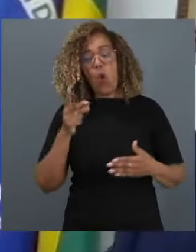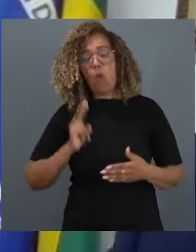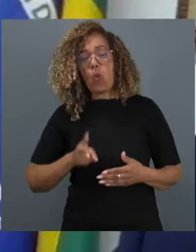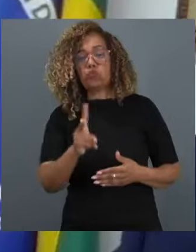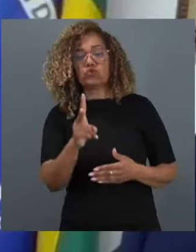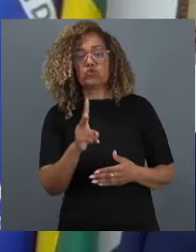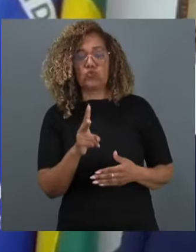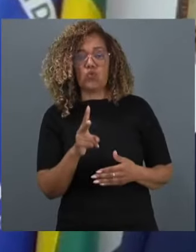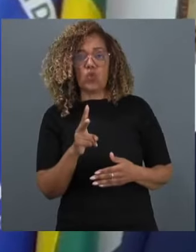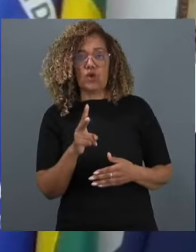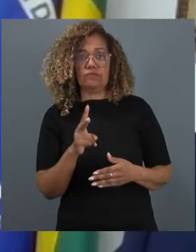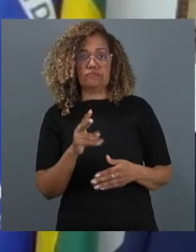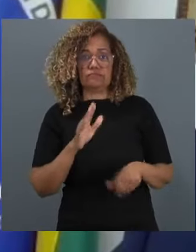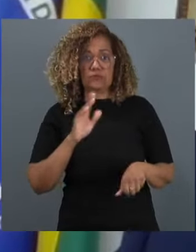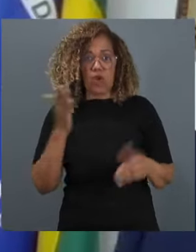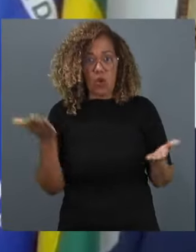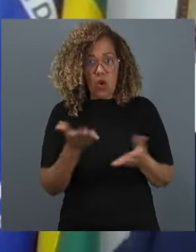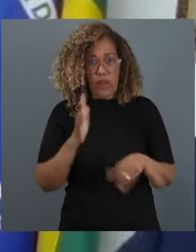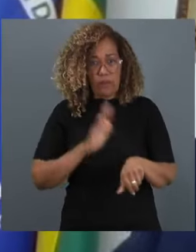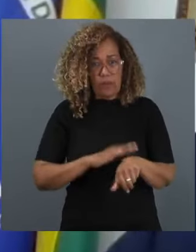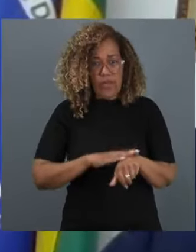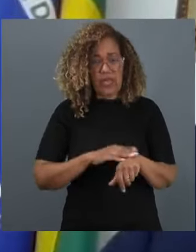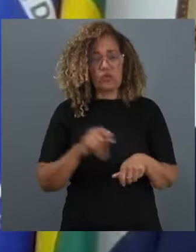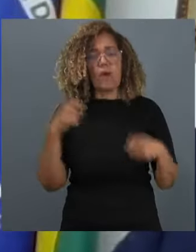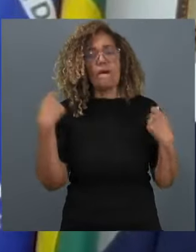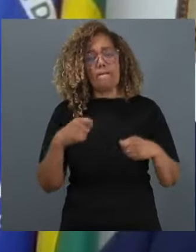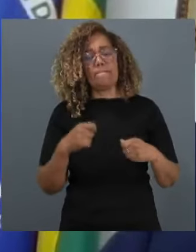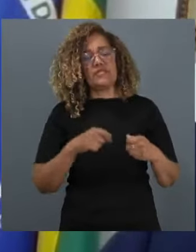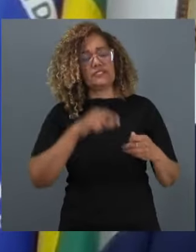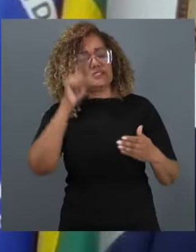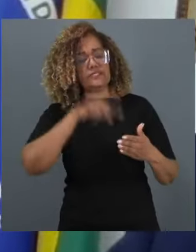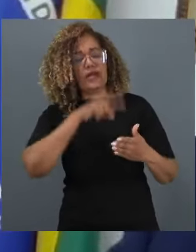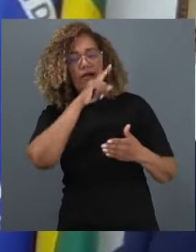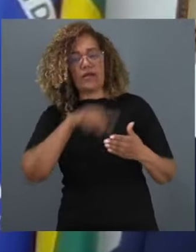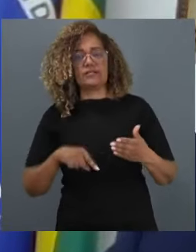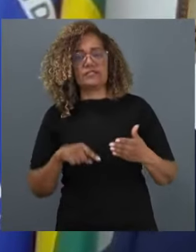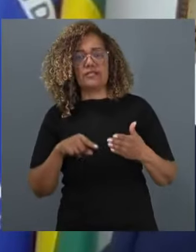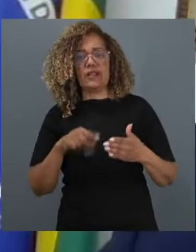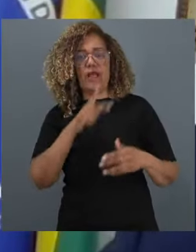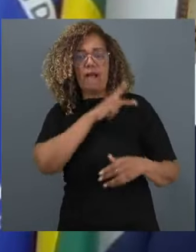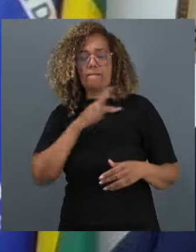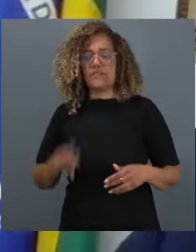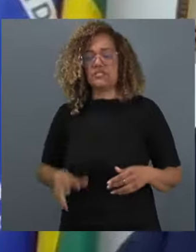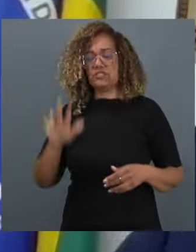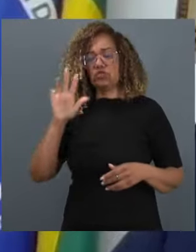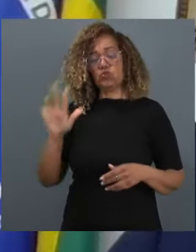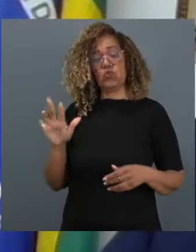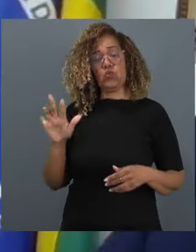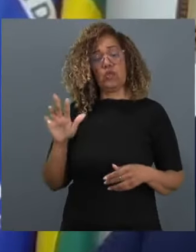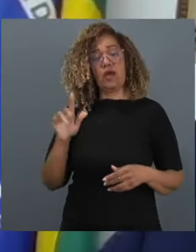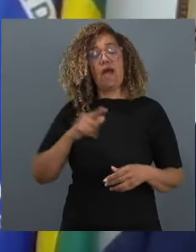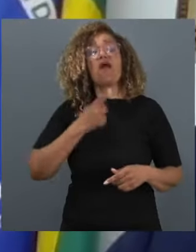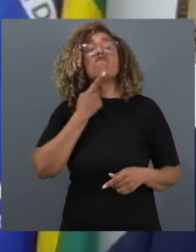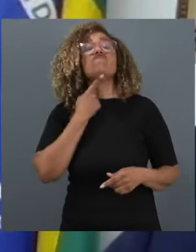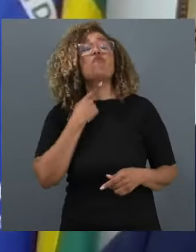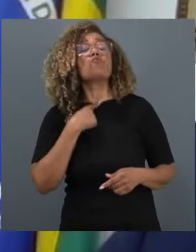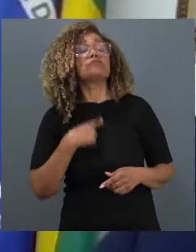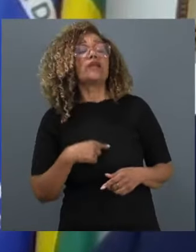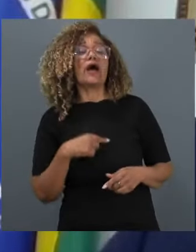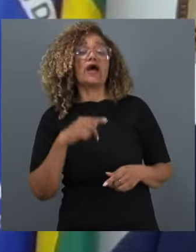caso, nós temos que derrubar o veto do presidente Lula, porque é essa a vontade da